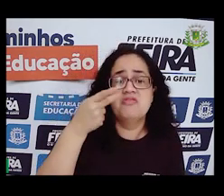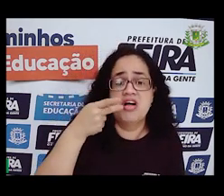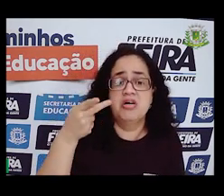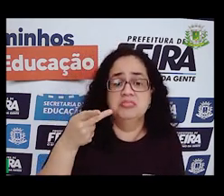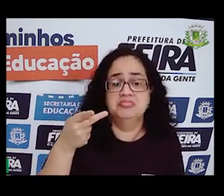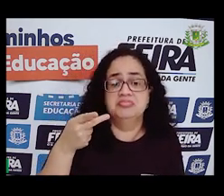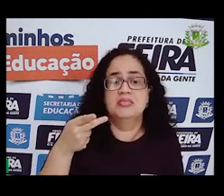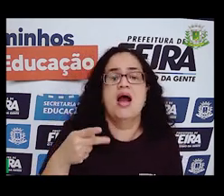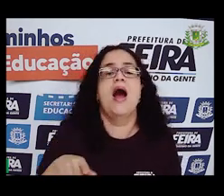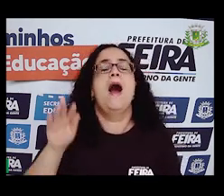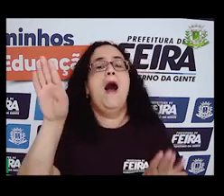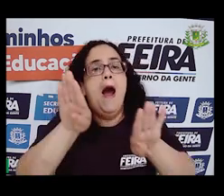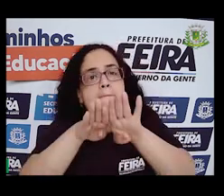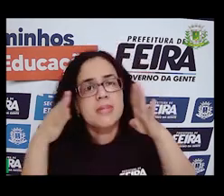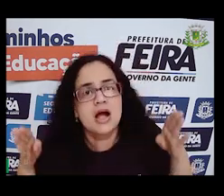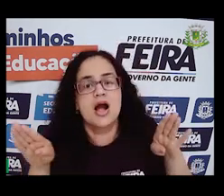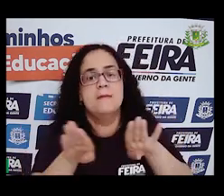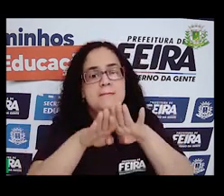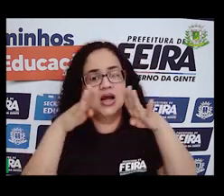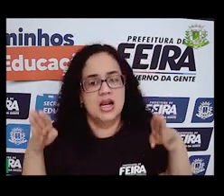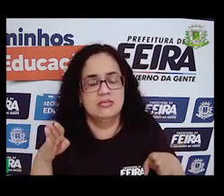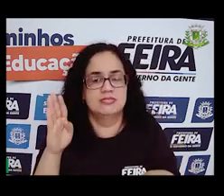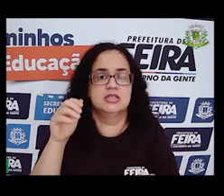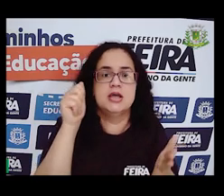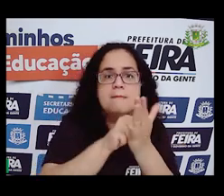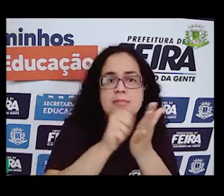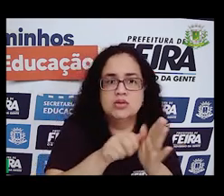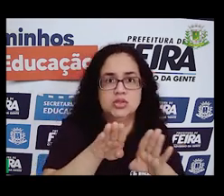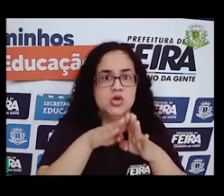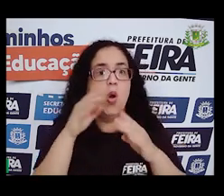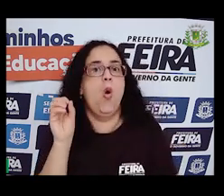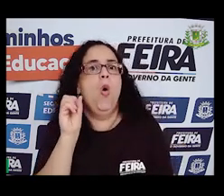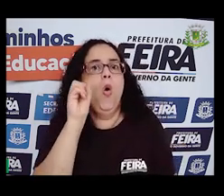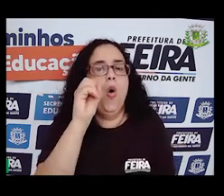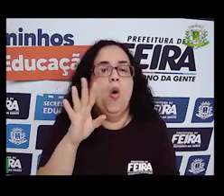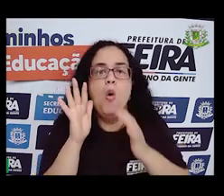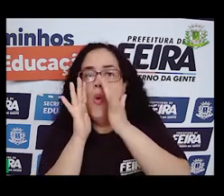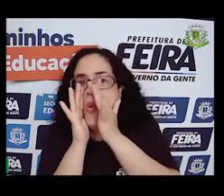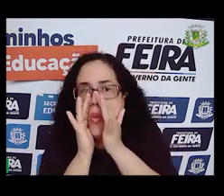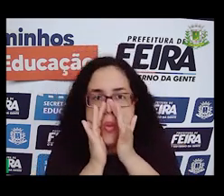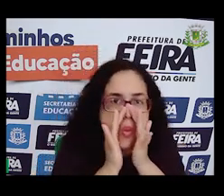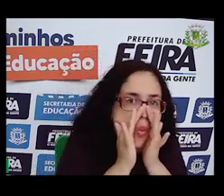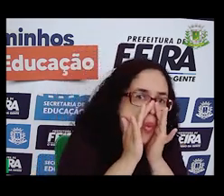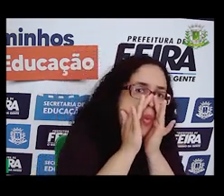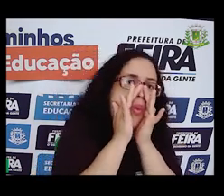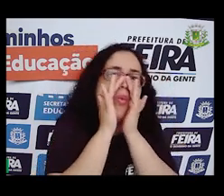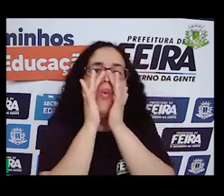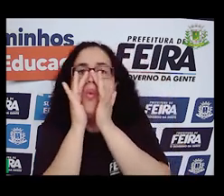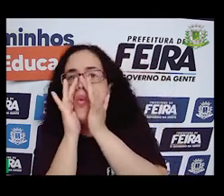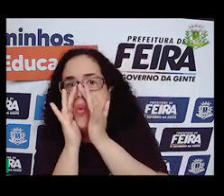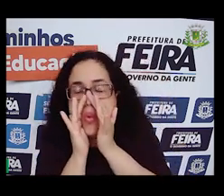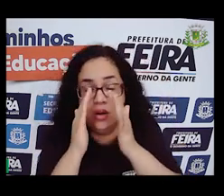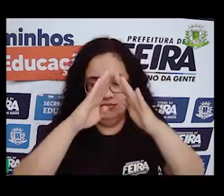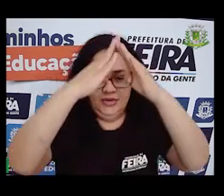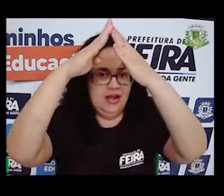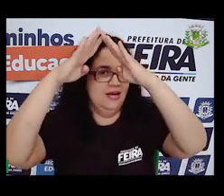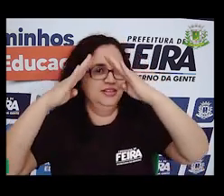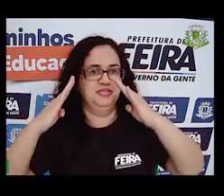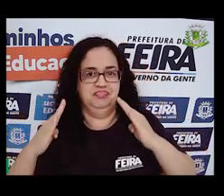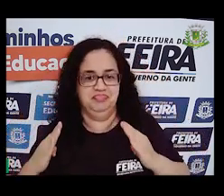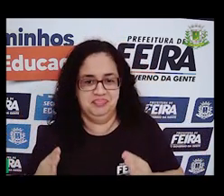disse: "Abram logo esta porta, ou soprarei, soprarei e esta